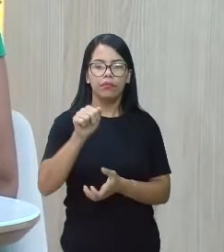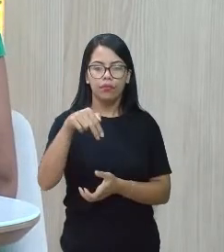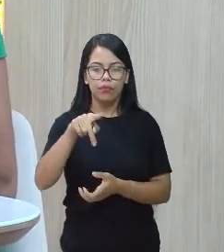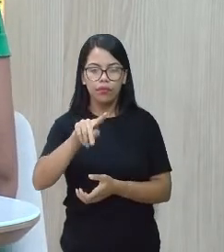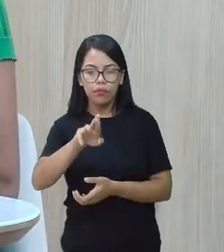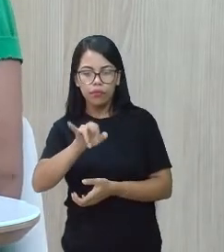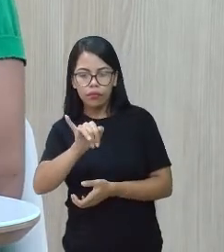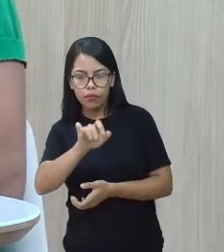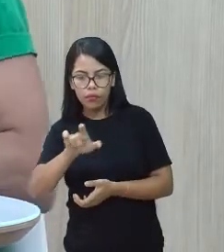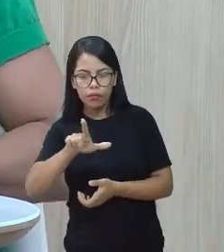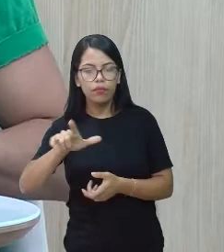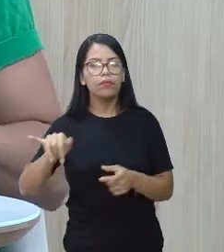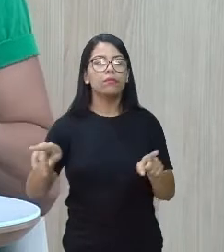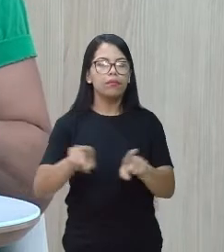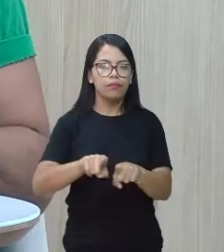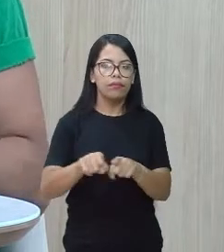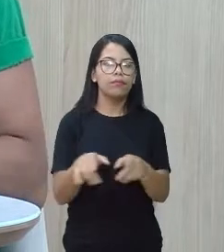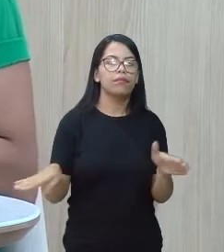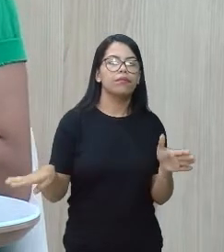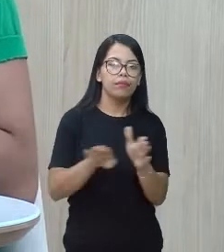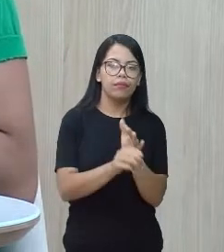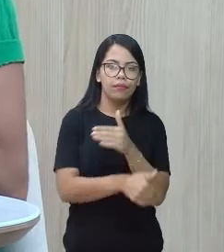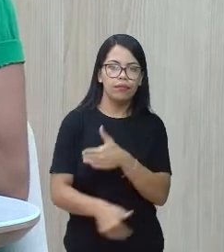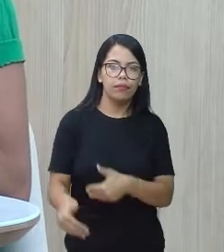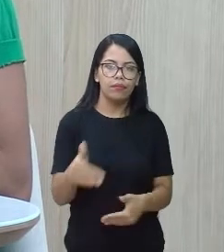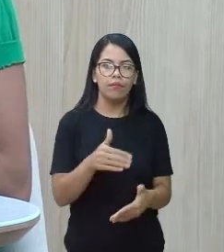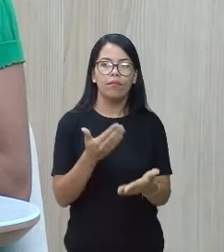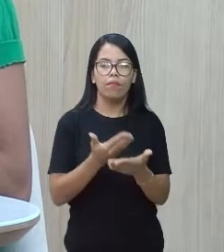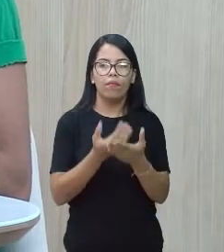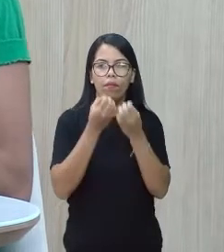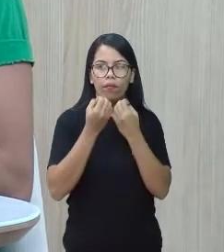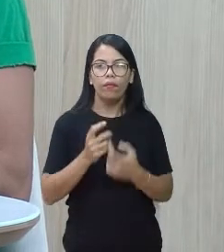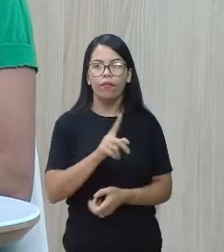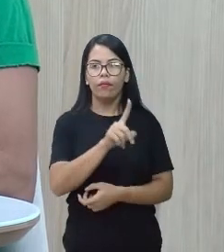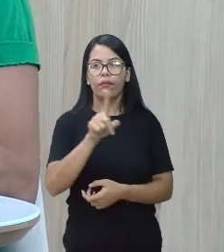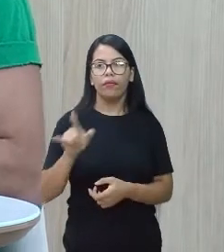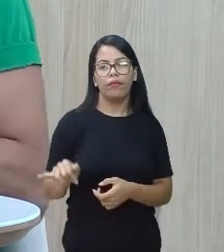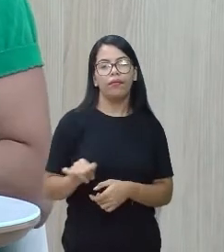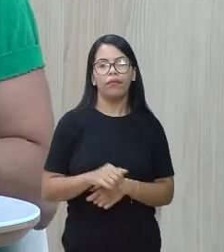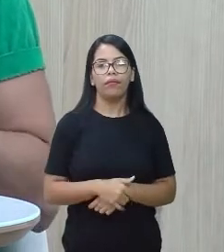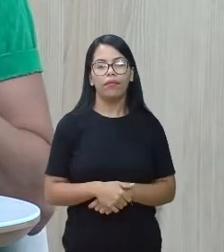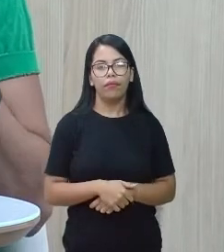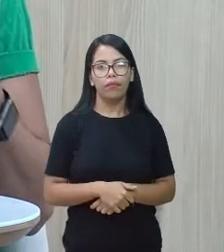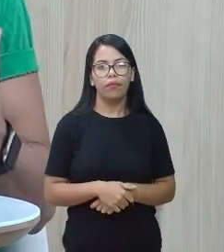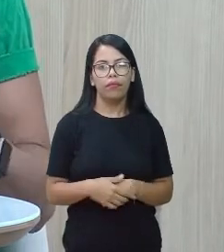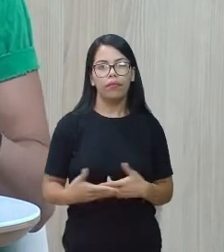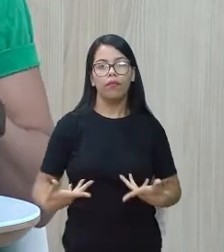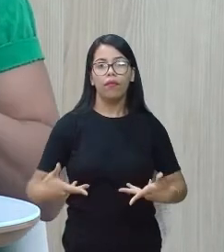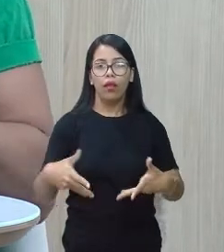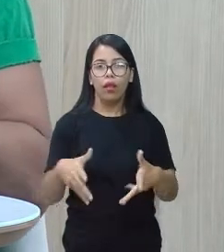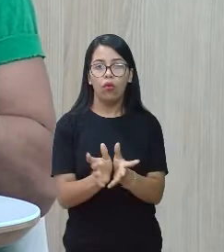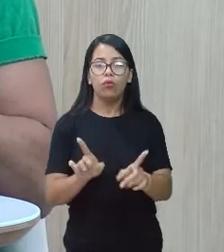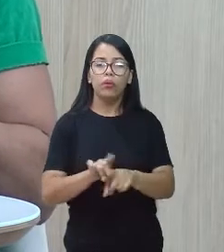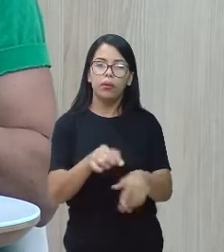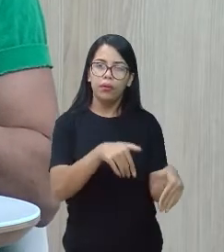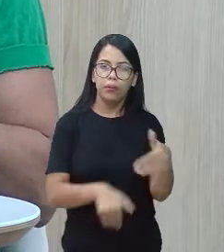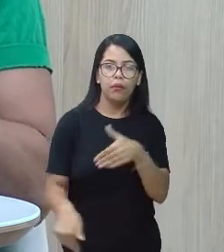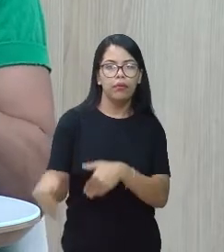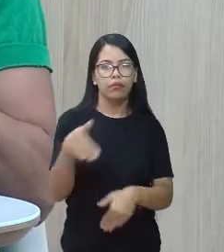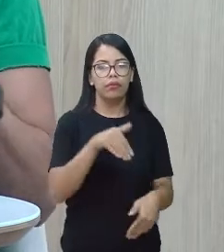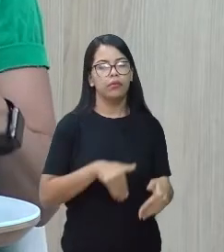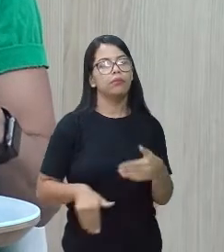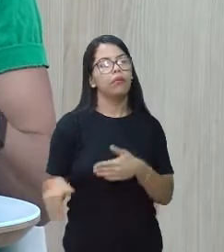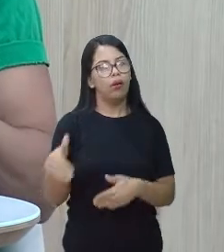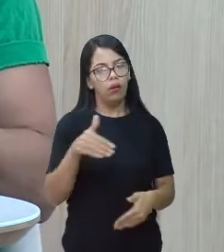chegou aqui, tá, para participar da aula. Muito bom dia, certo? O pessoal também está interagindo aí entre si, isso é